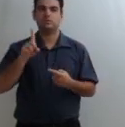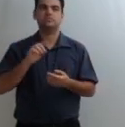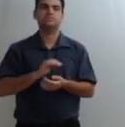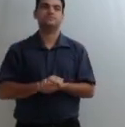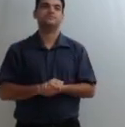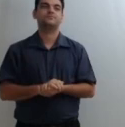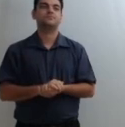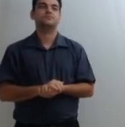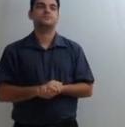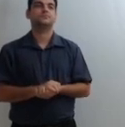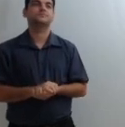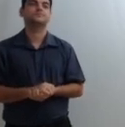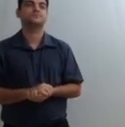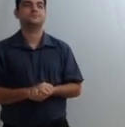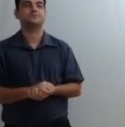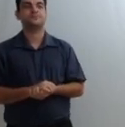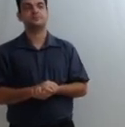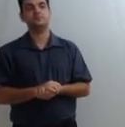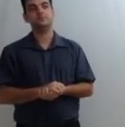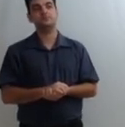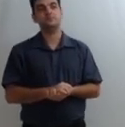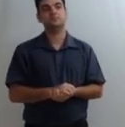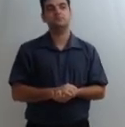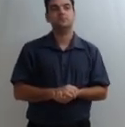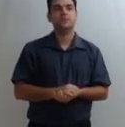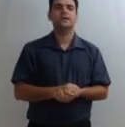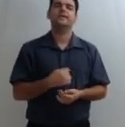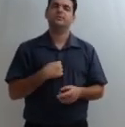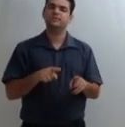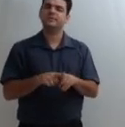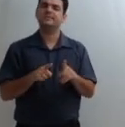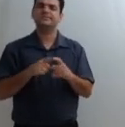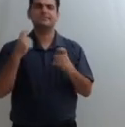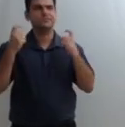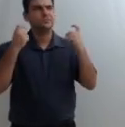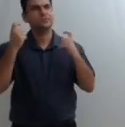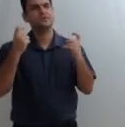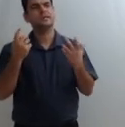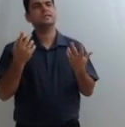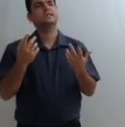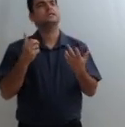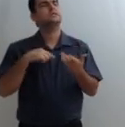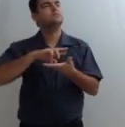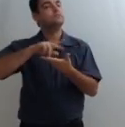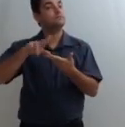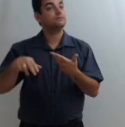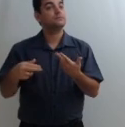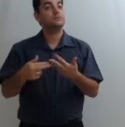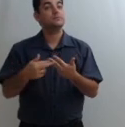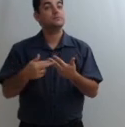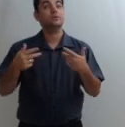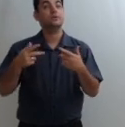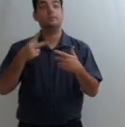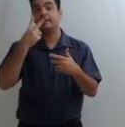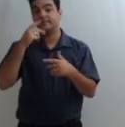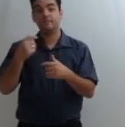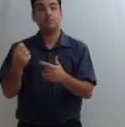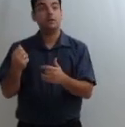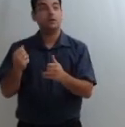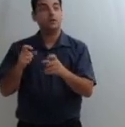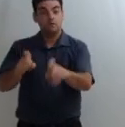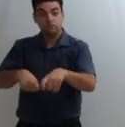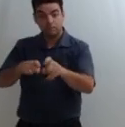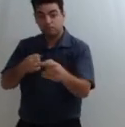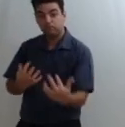Ministra Maurita. Eu também fiquei impressionada com a quantidade de pés,